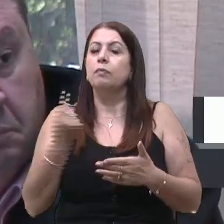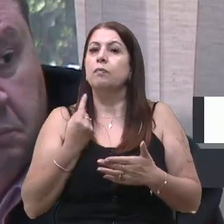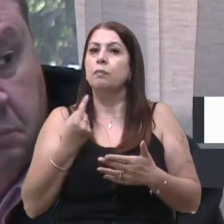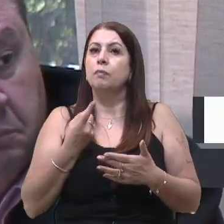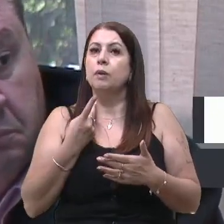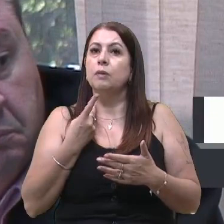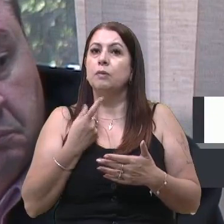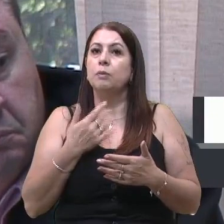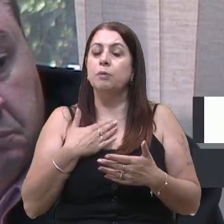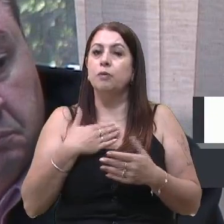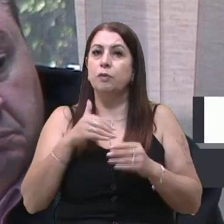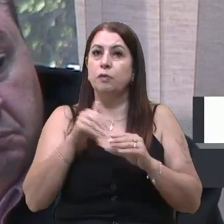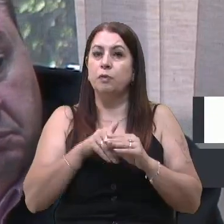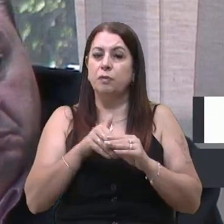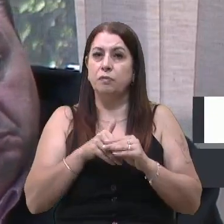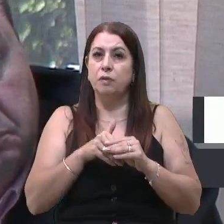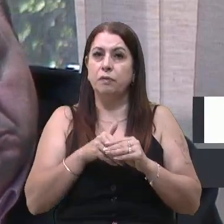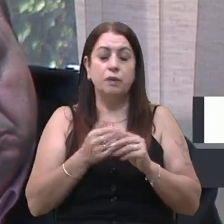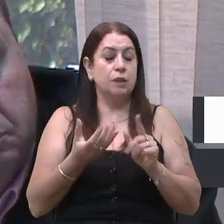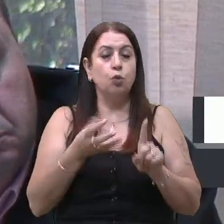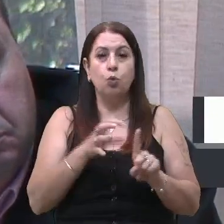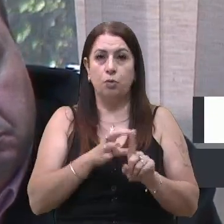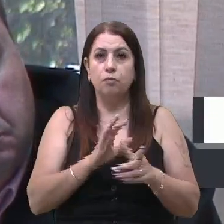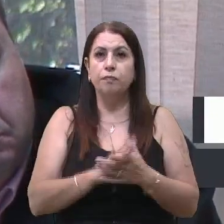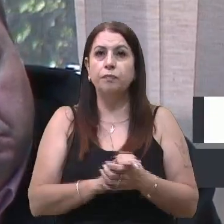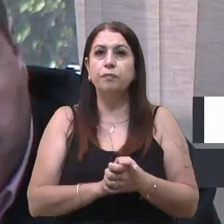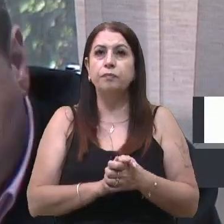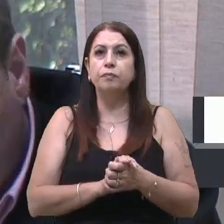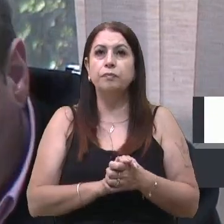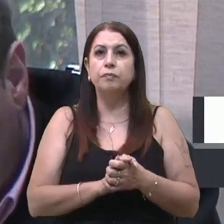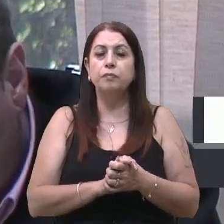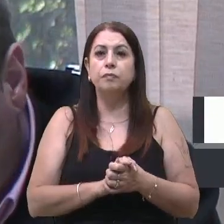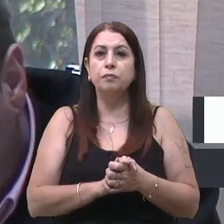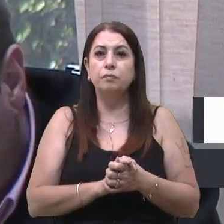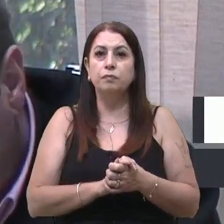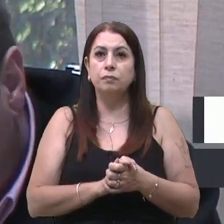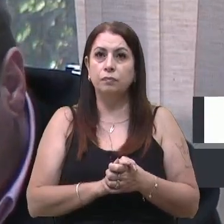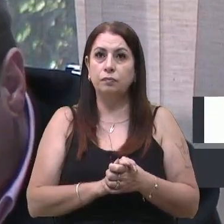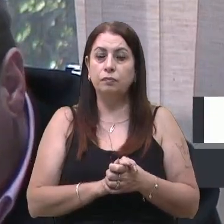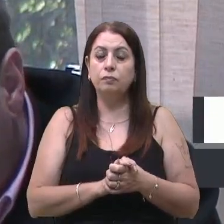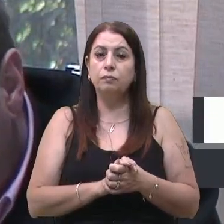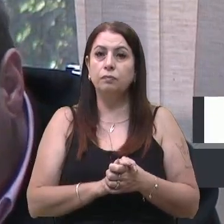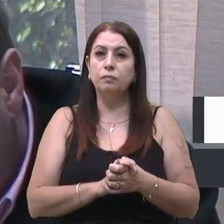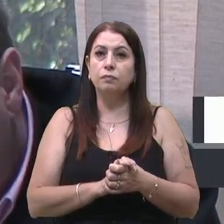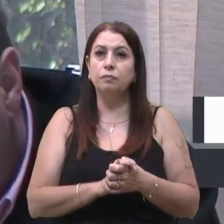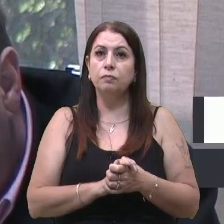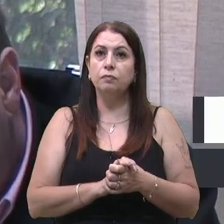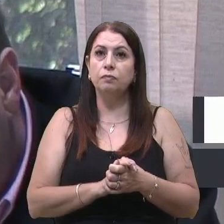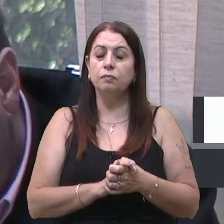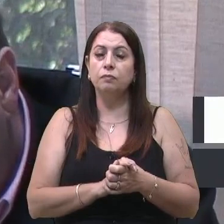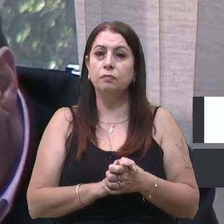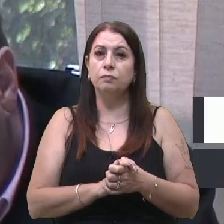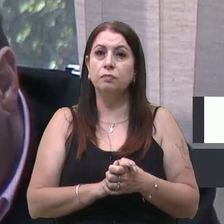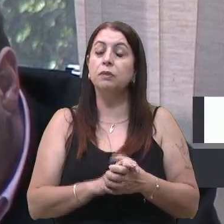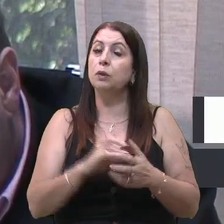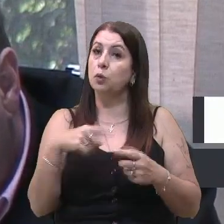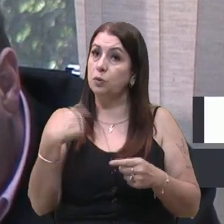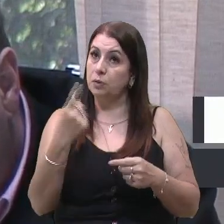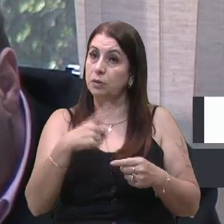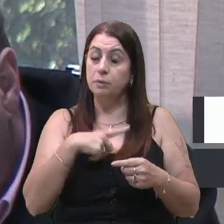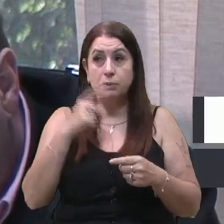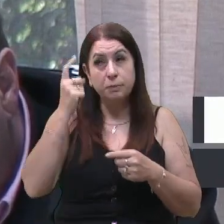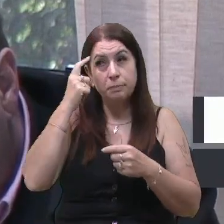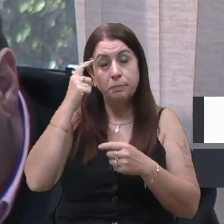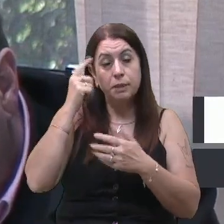O meu voto vai ser contrário, tá? E em função disso, a gente tem que